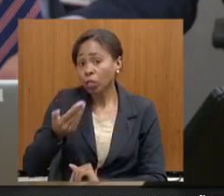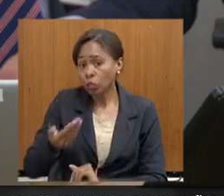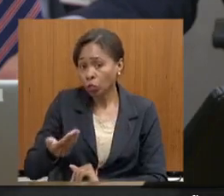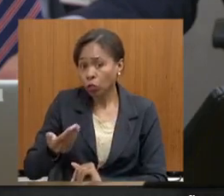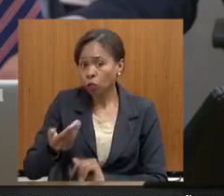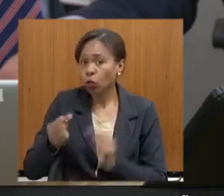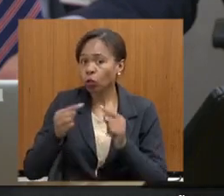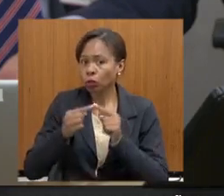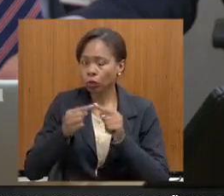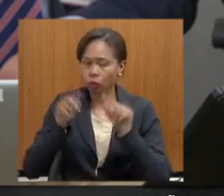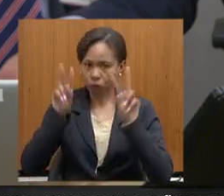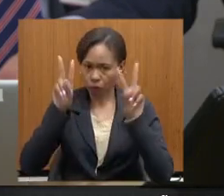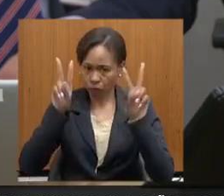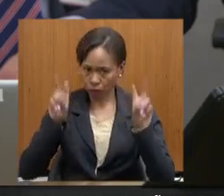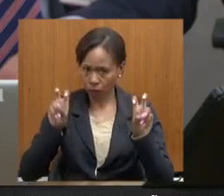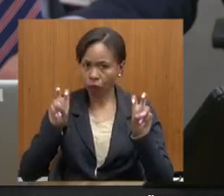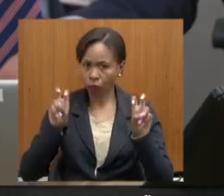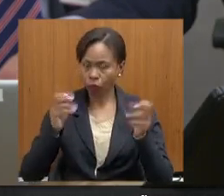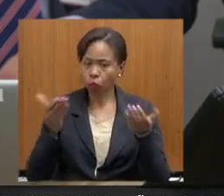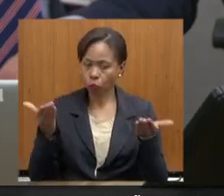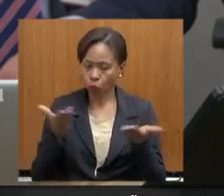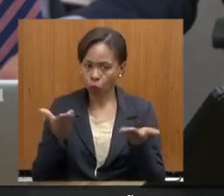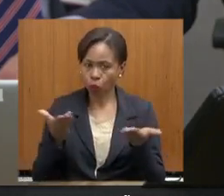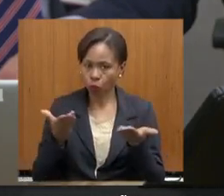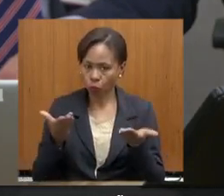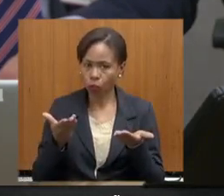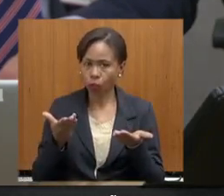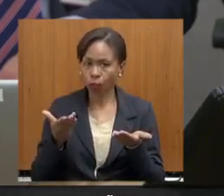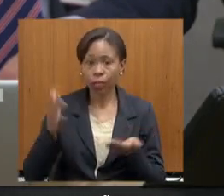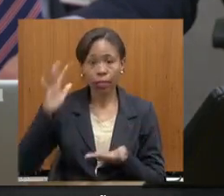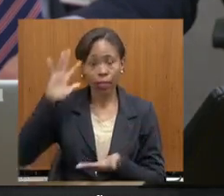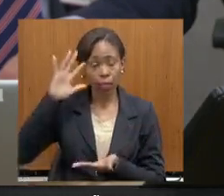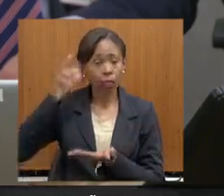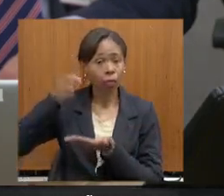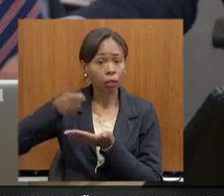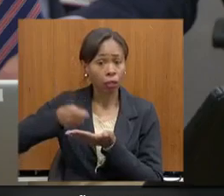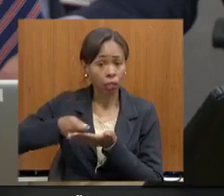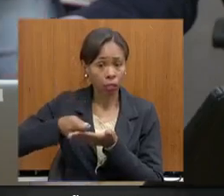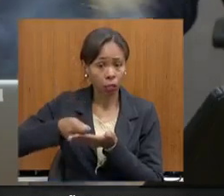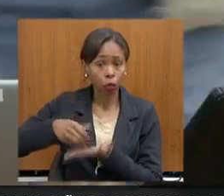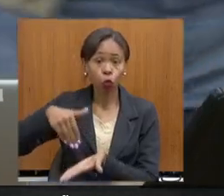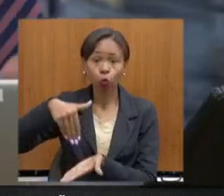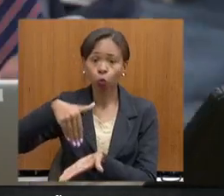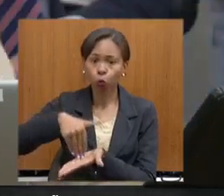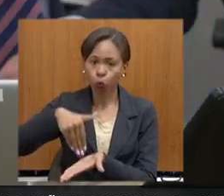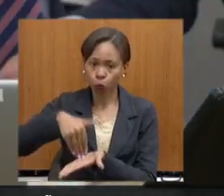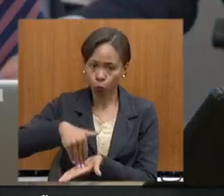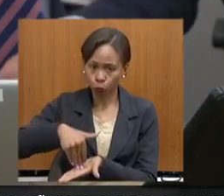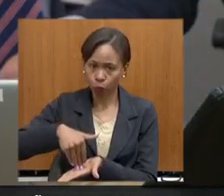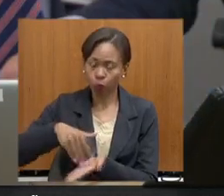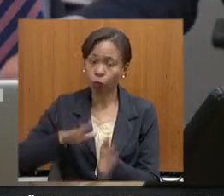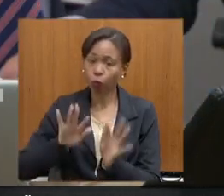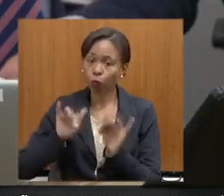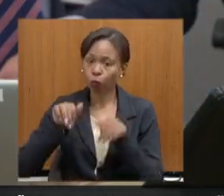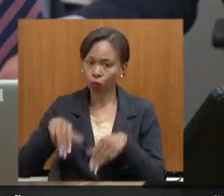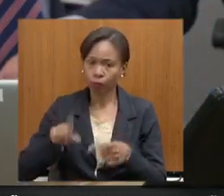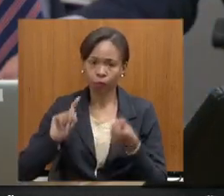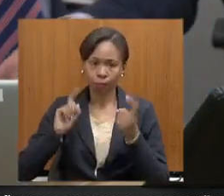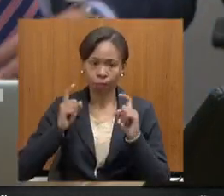ao tema abordados que serão de liberadas ao final desta reunião é